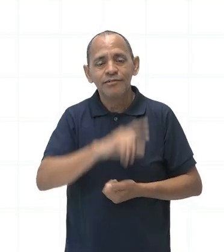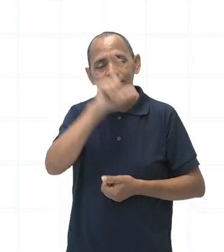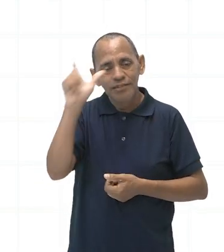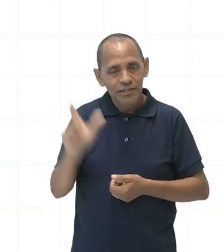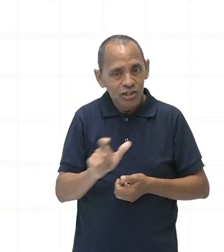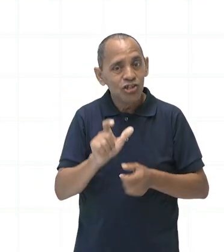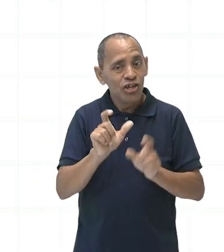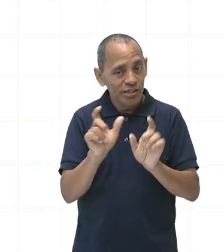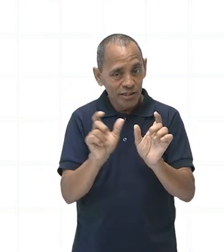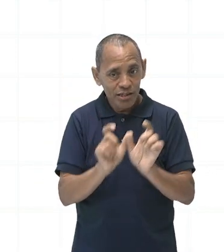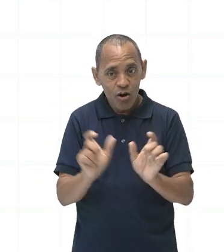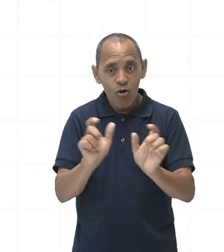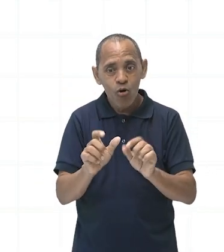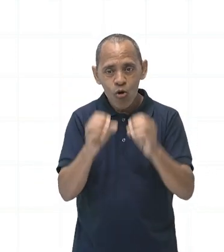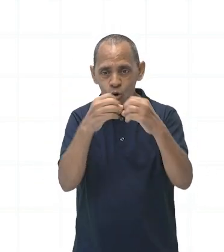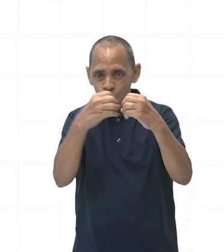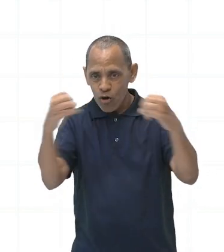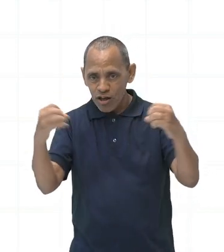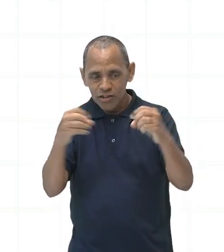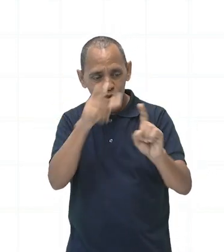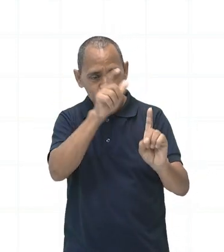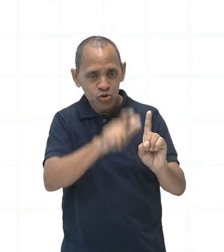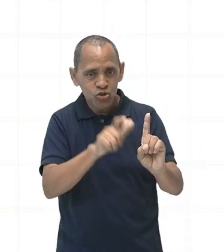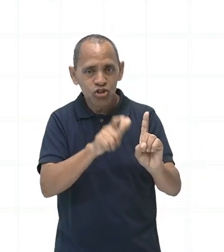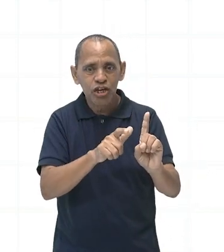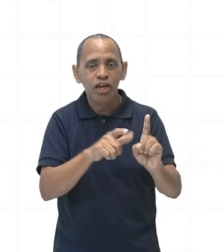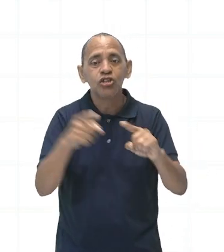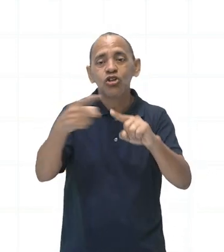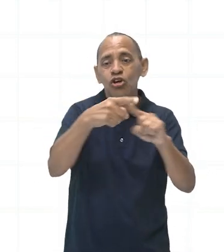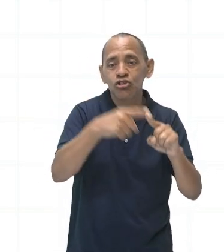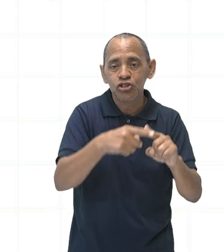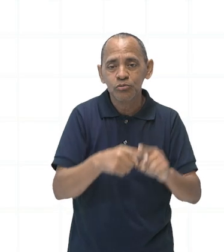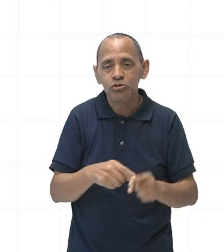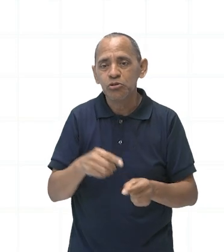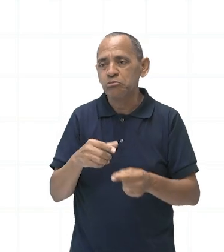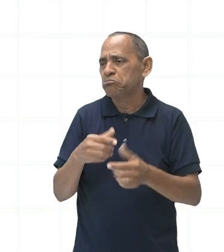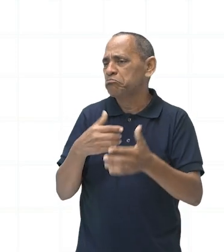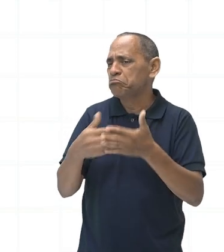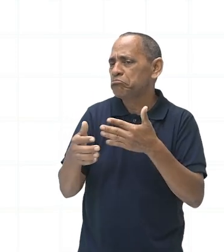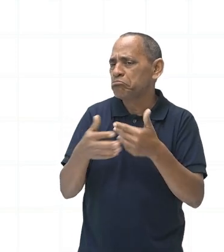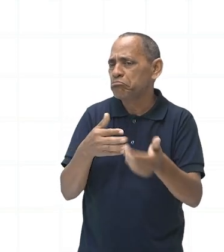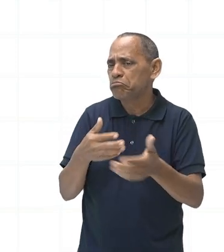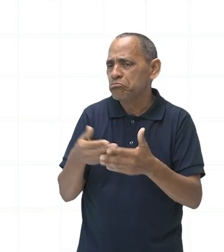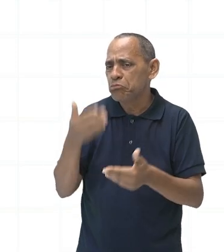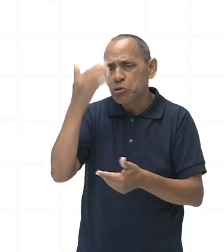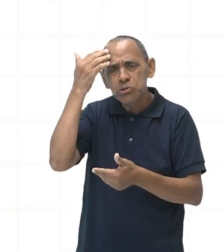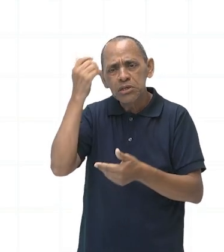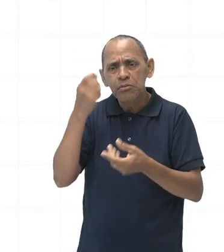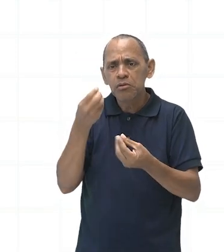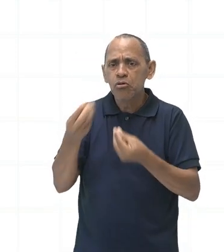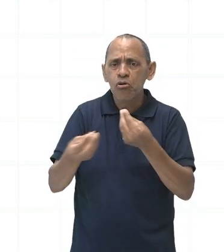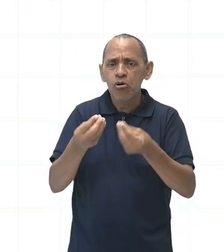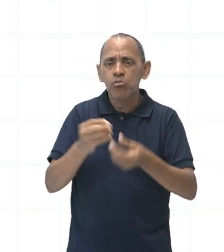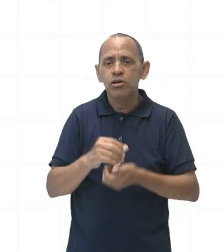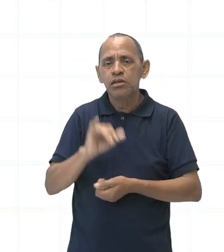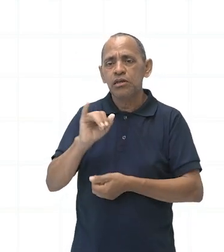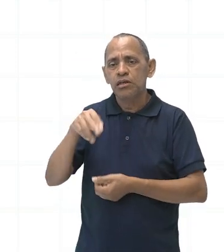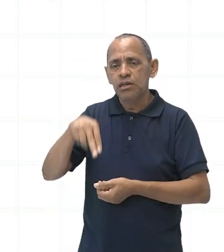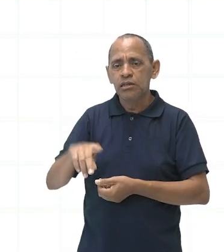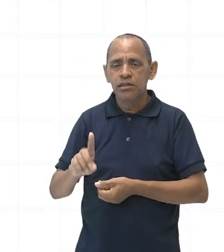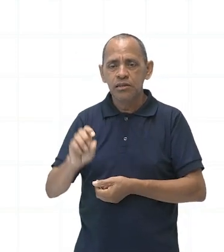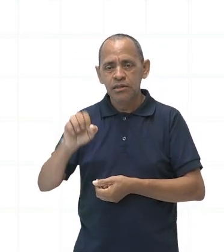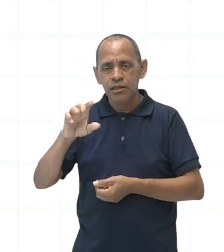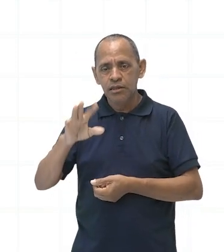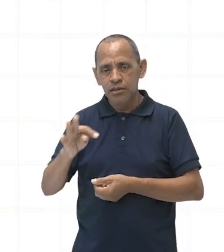indeterminado, ok? Porque não conseguimos dizer quem especificamente é o sujeito dessa oração. E